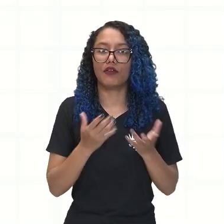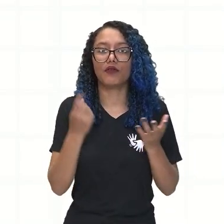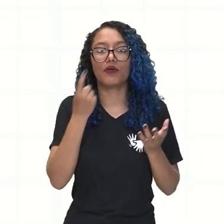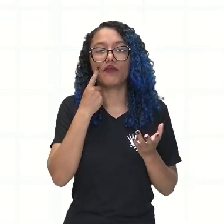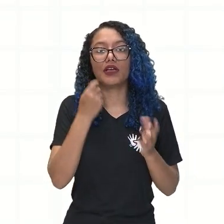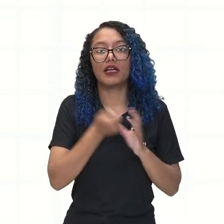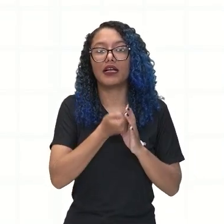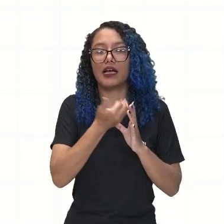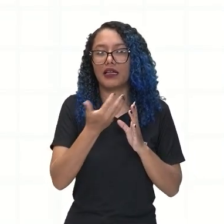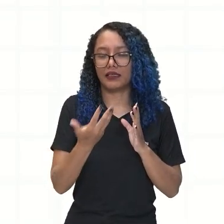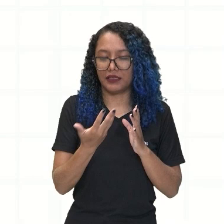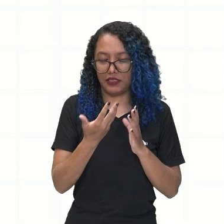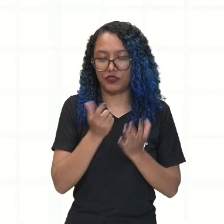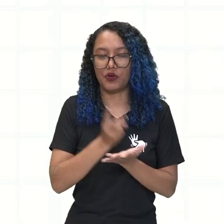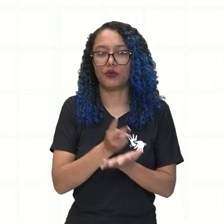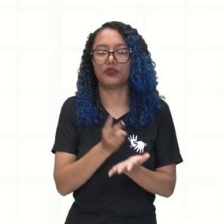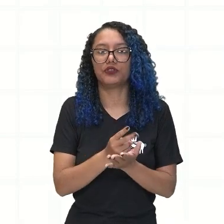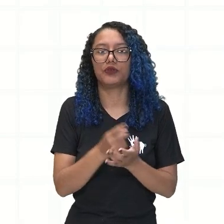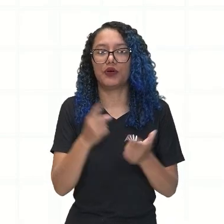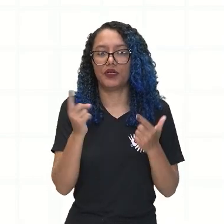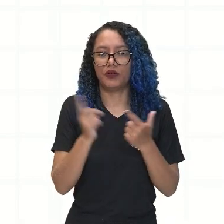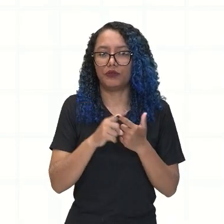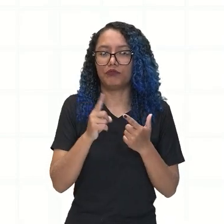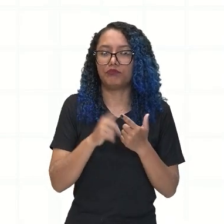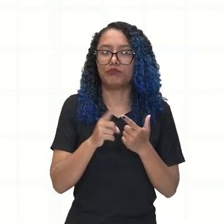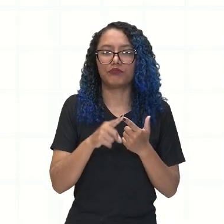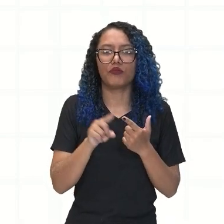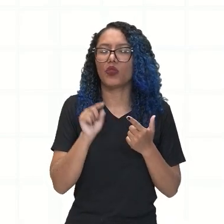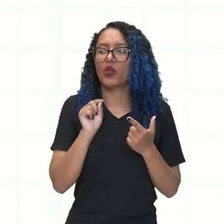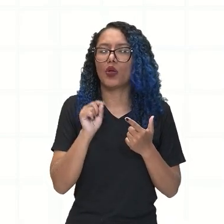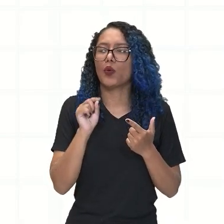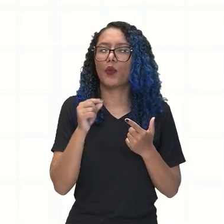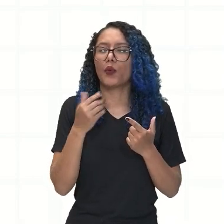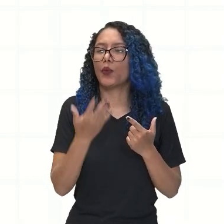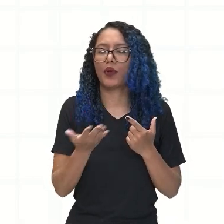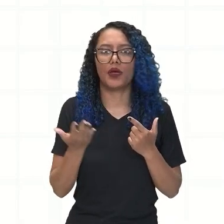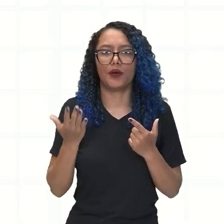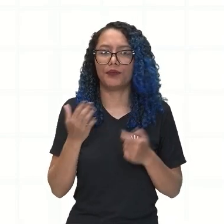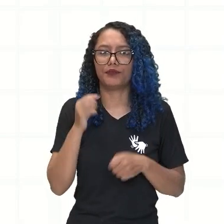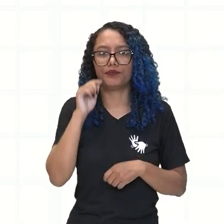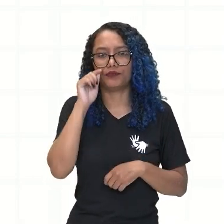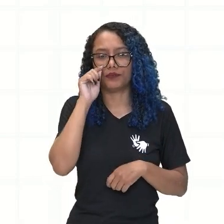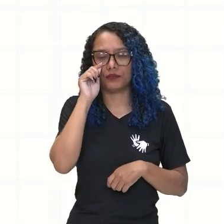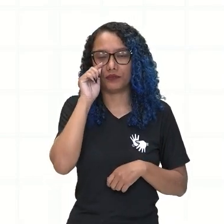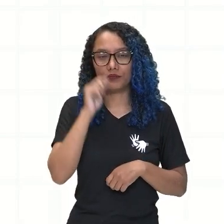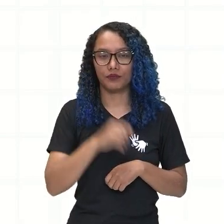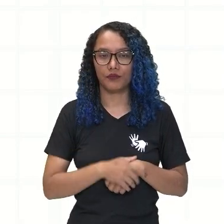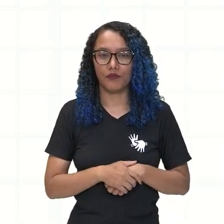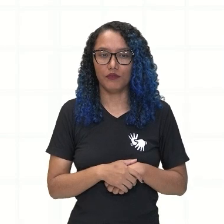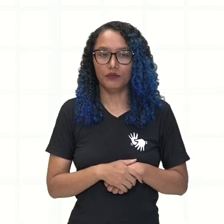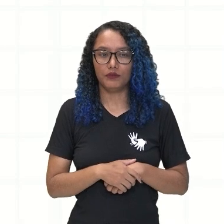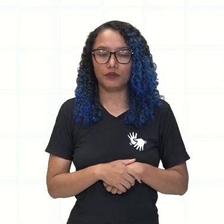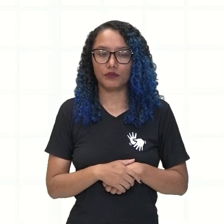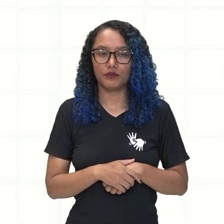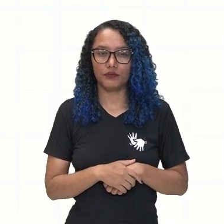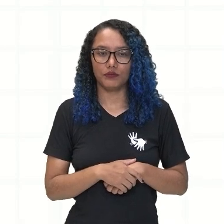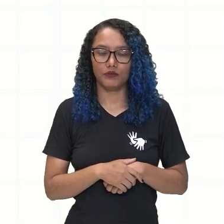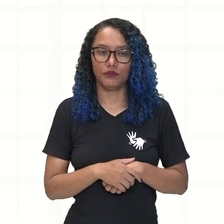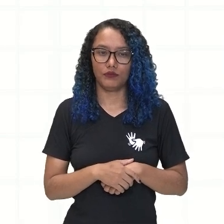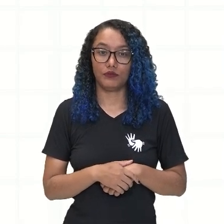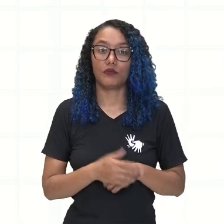nós podemos indicar a respeito das características desse texto? Muito bem. A partir desse texto, um